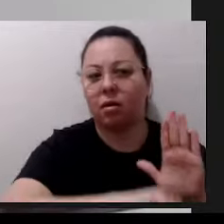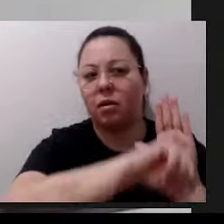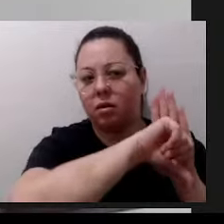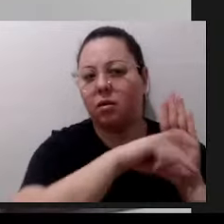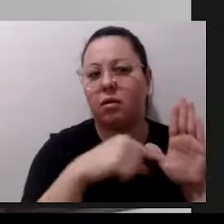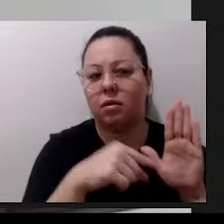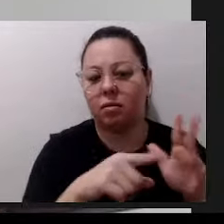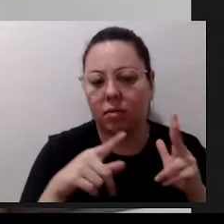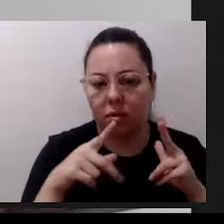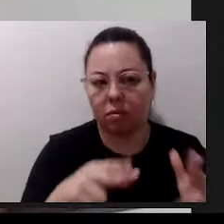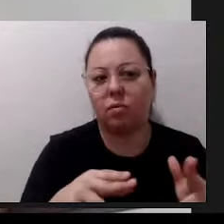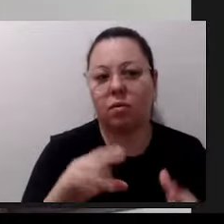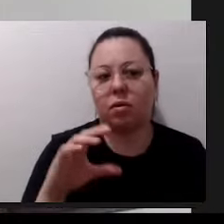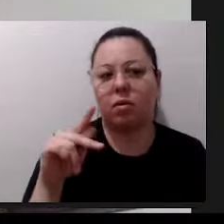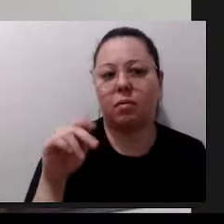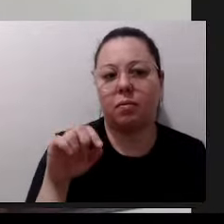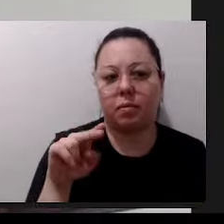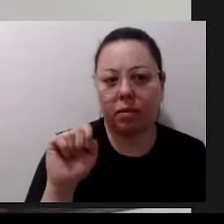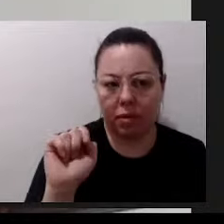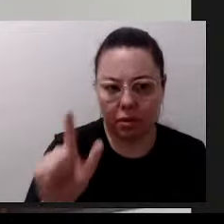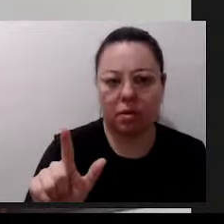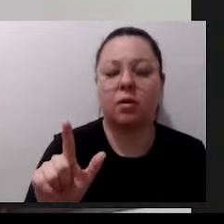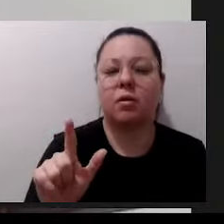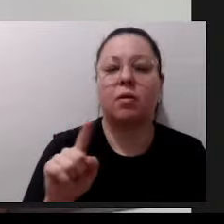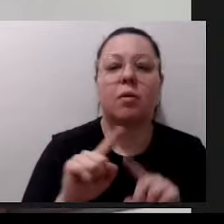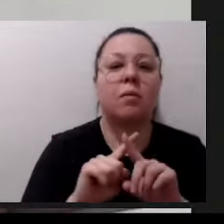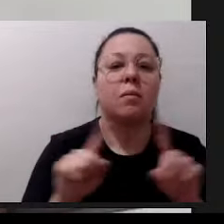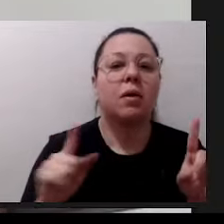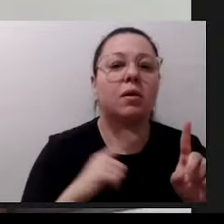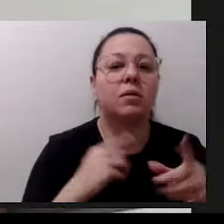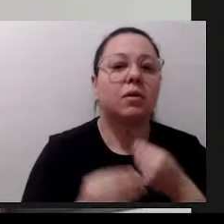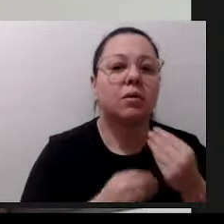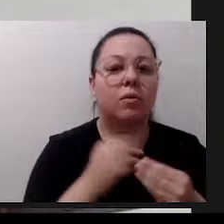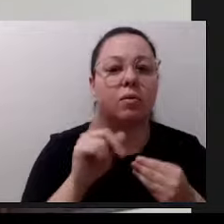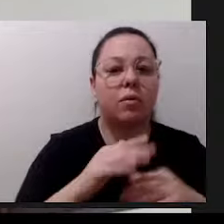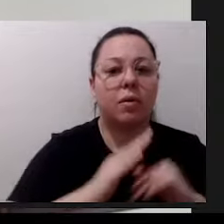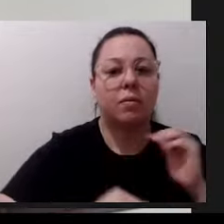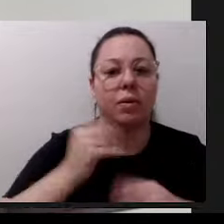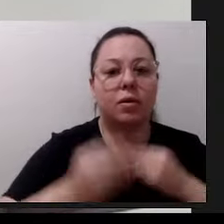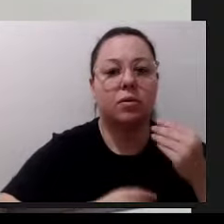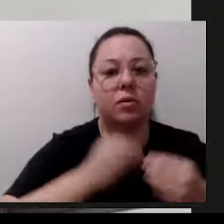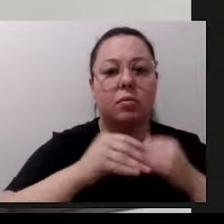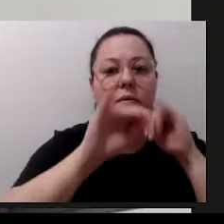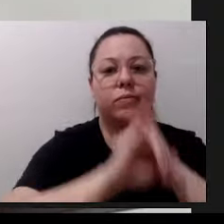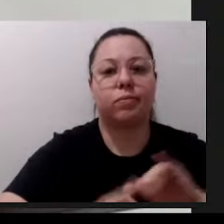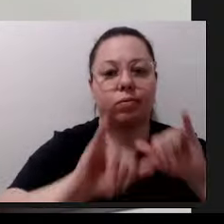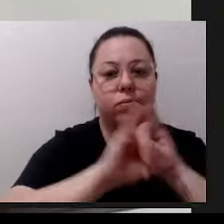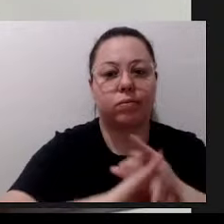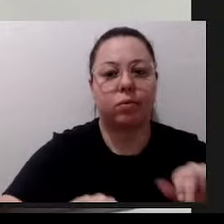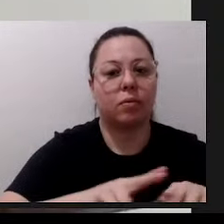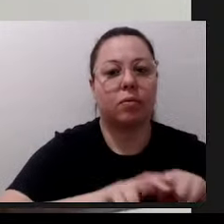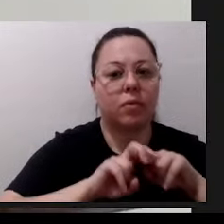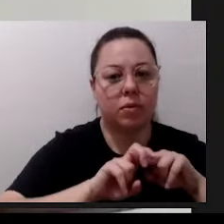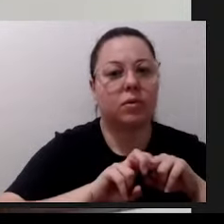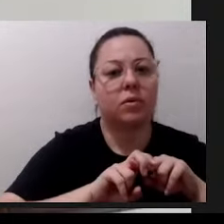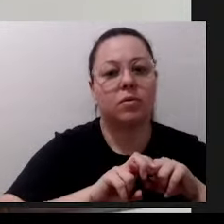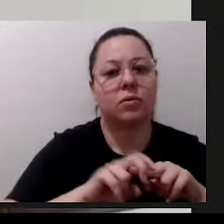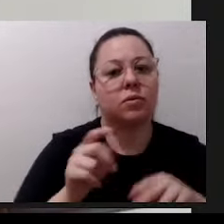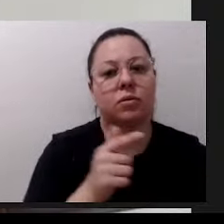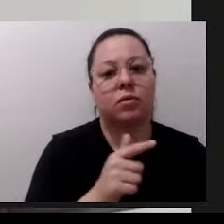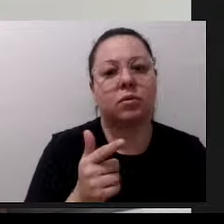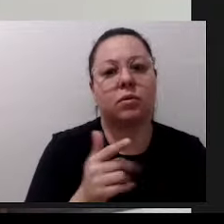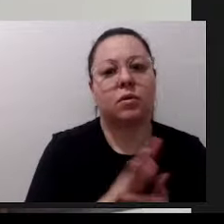A única diferença fica por conta da prática em propaganda eleitoral. Portanto, não há mistérios em caluniar, que é